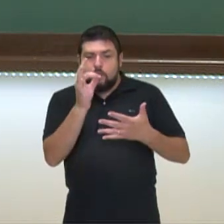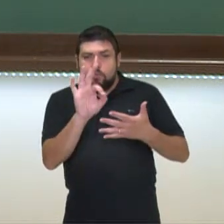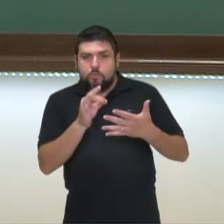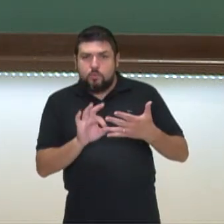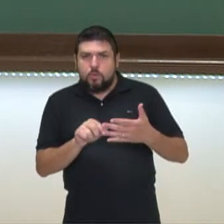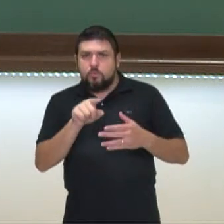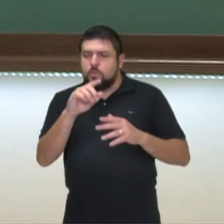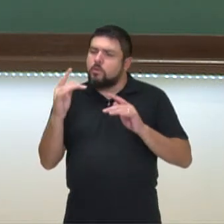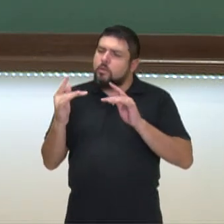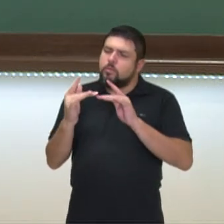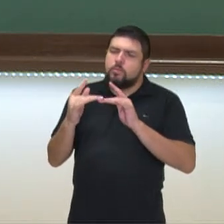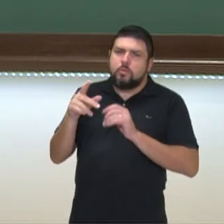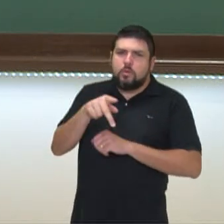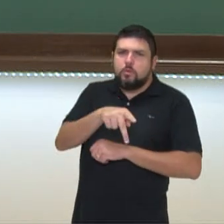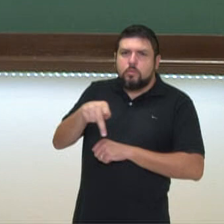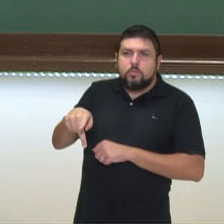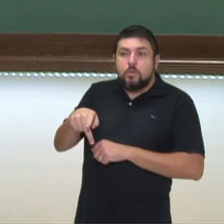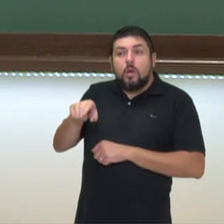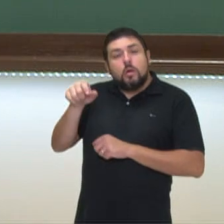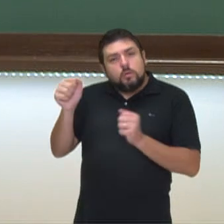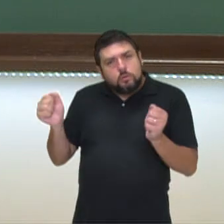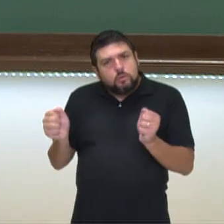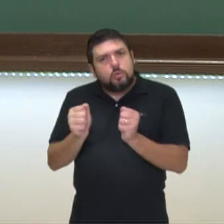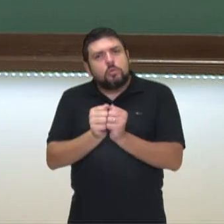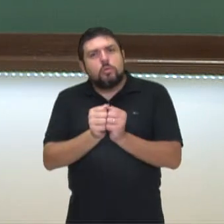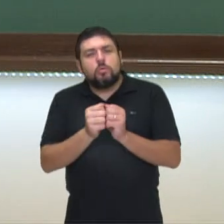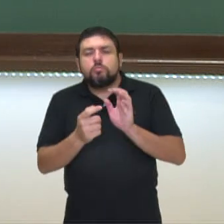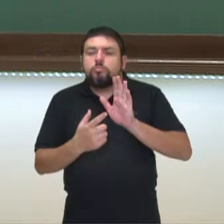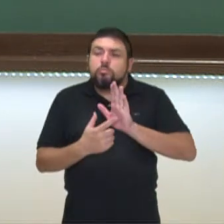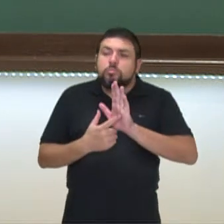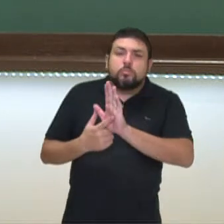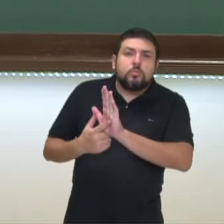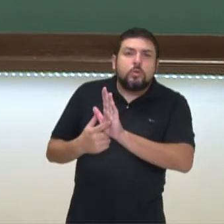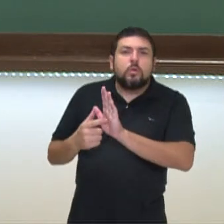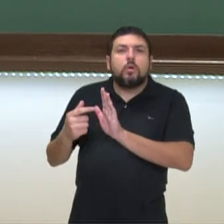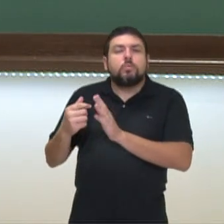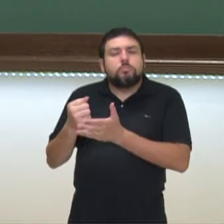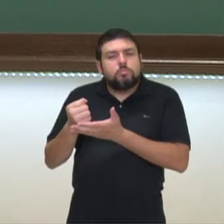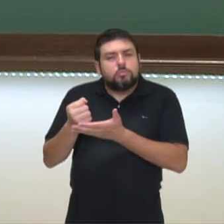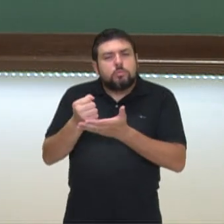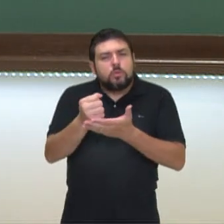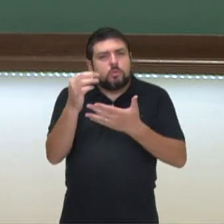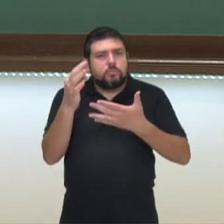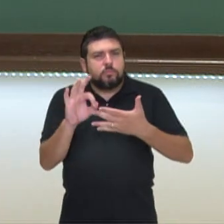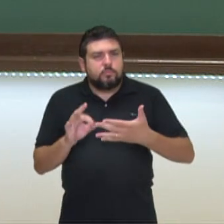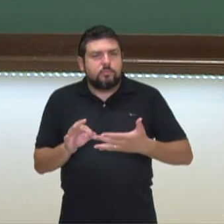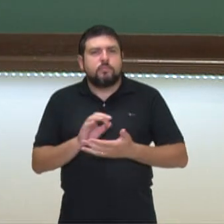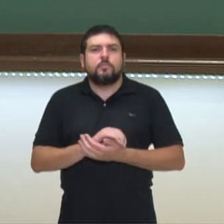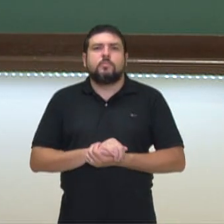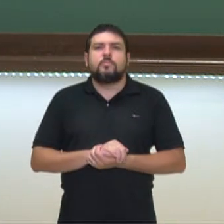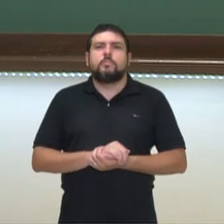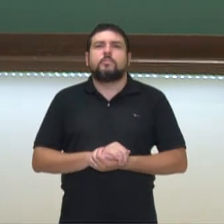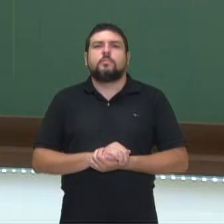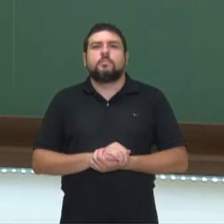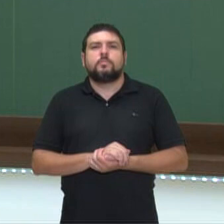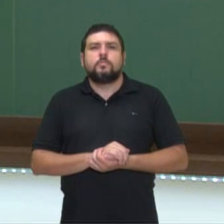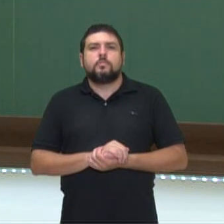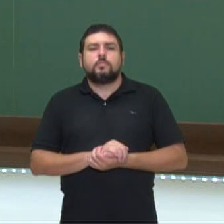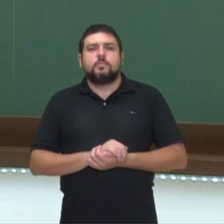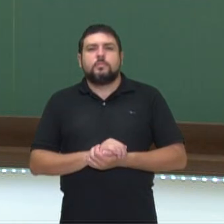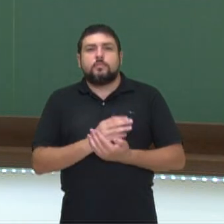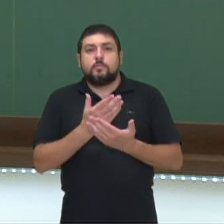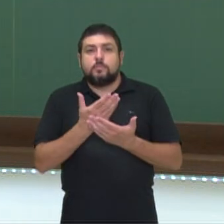professor e assim ele possa, junto com você, corrigir a sua produção textual. Na aula de